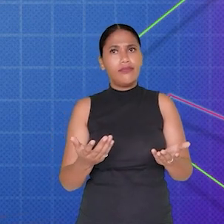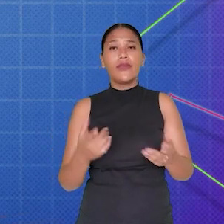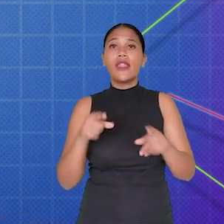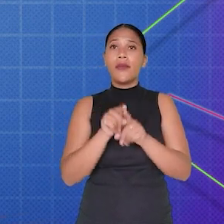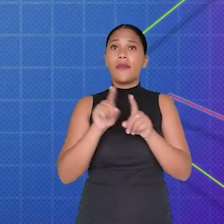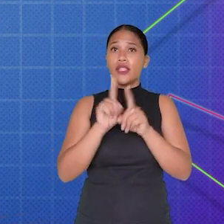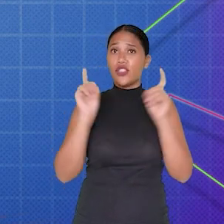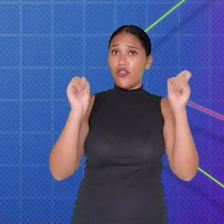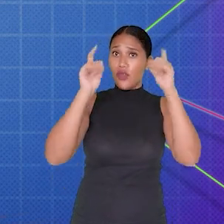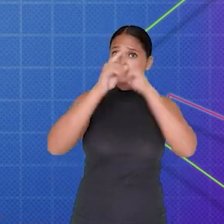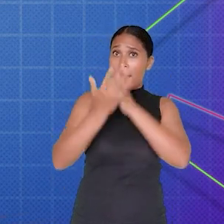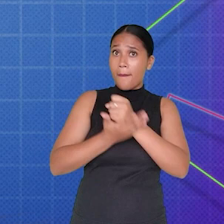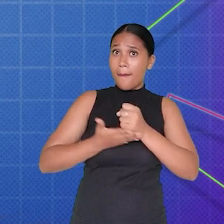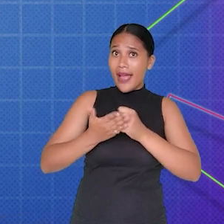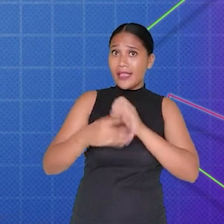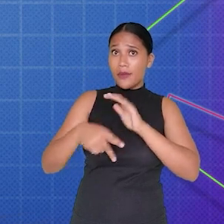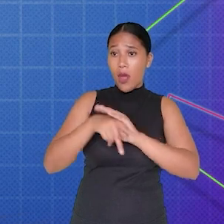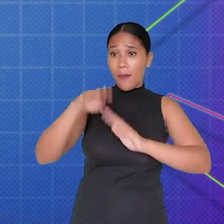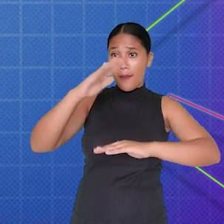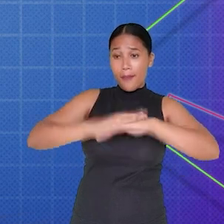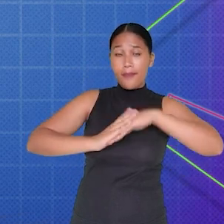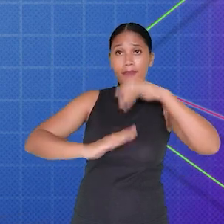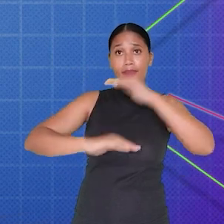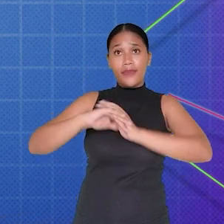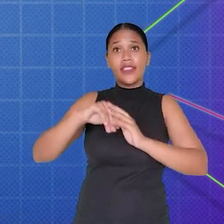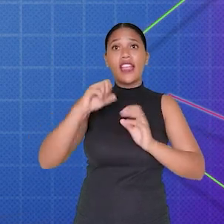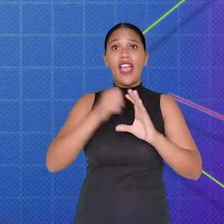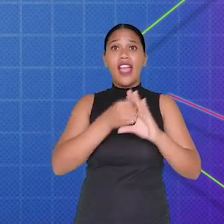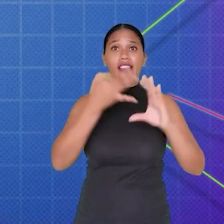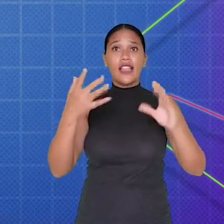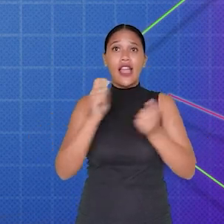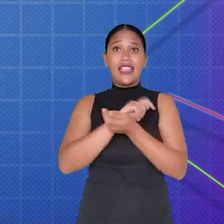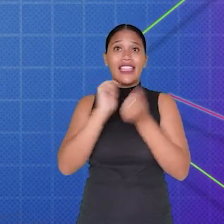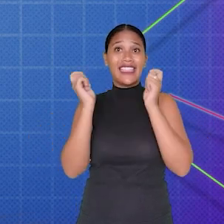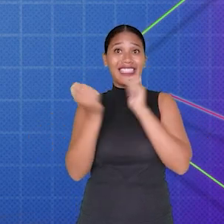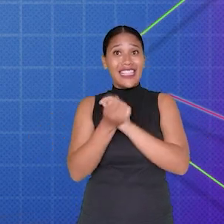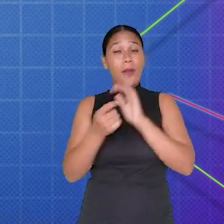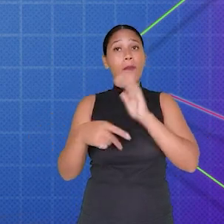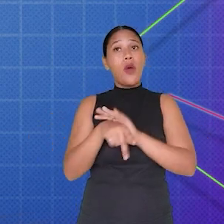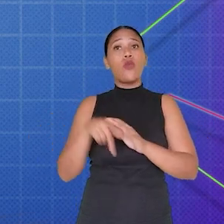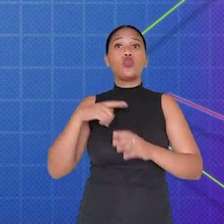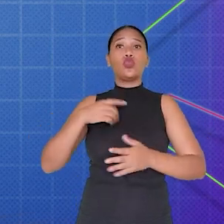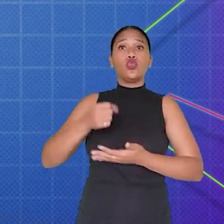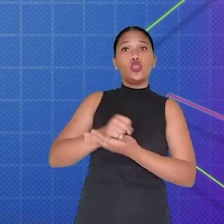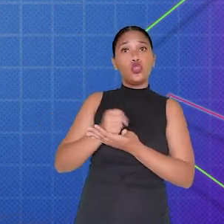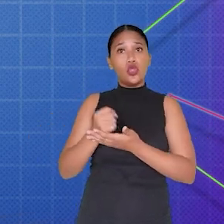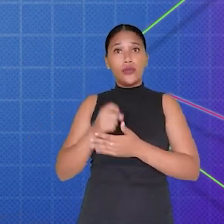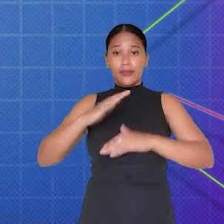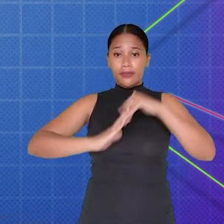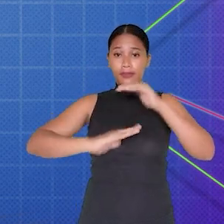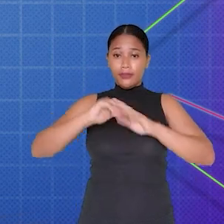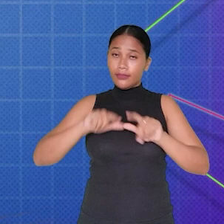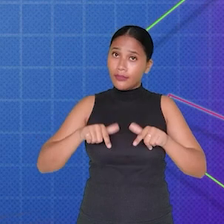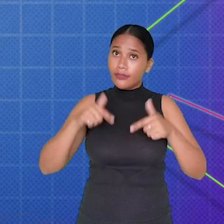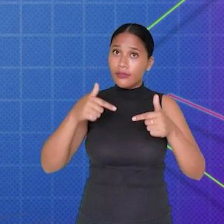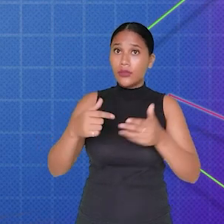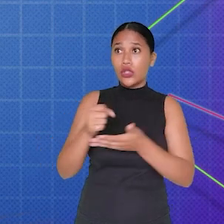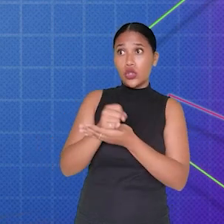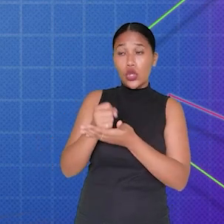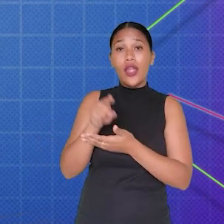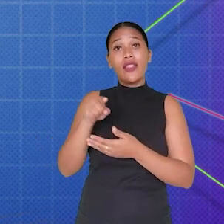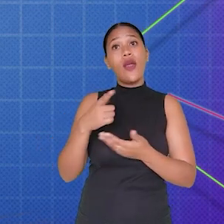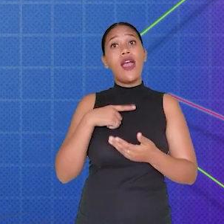jogo. A abordagem de dificuldade baseada em habilidade é caracterizada pela adaptação da dificuldade do jogo ao nível de